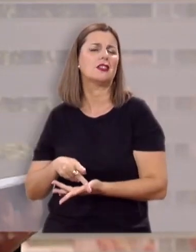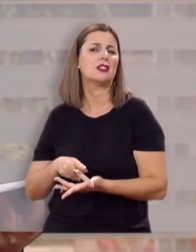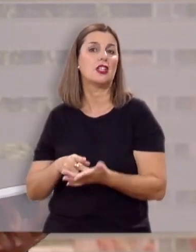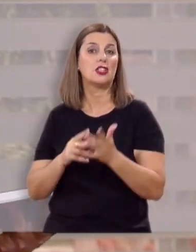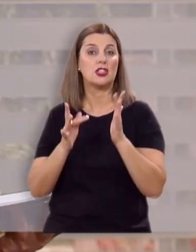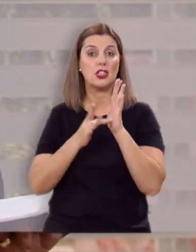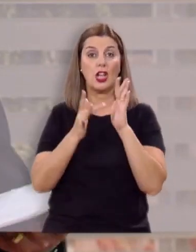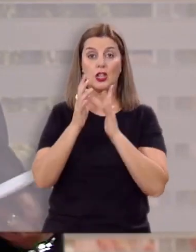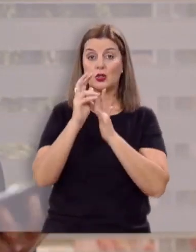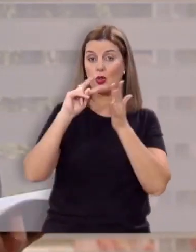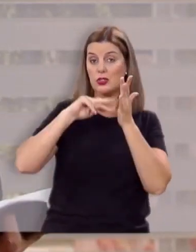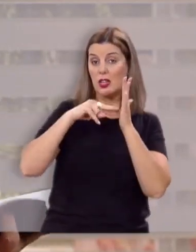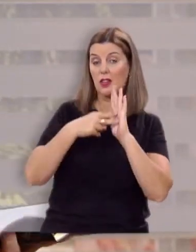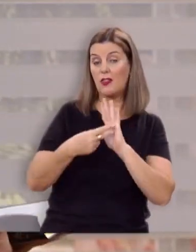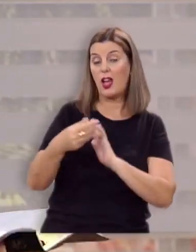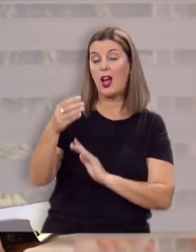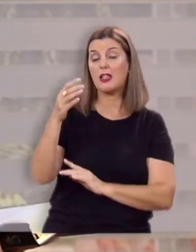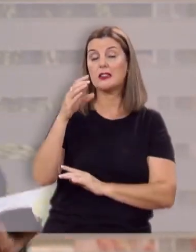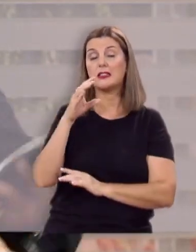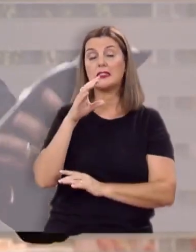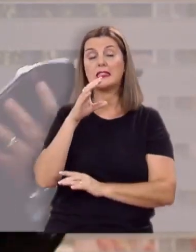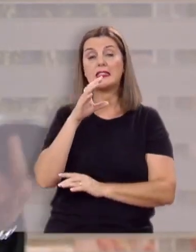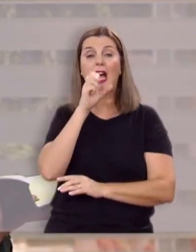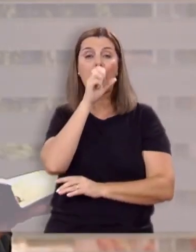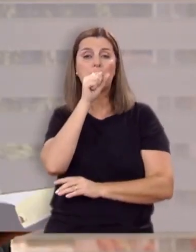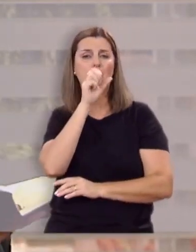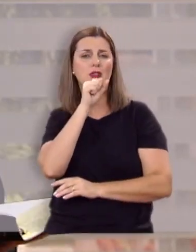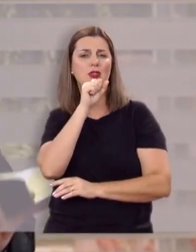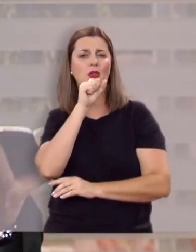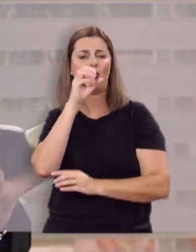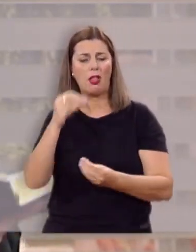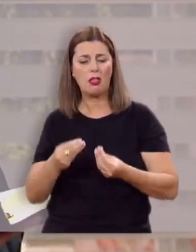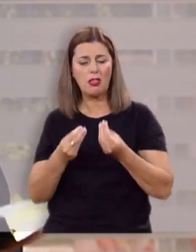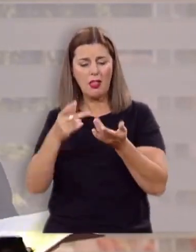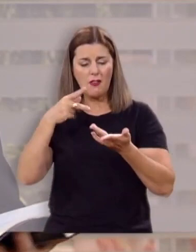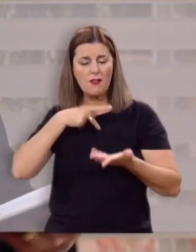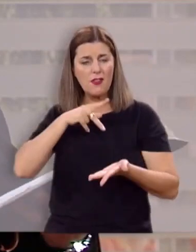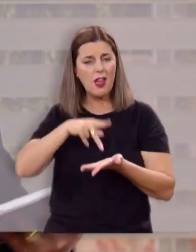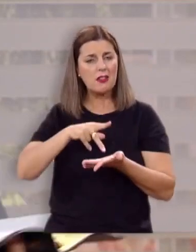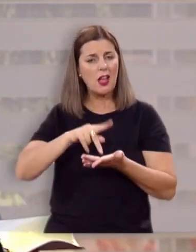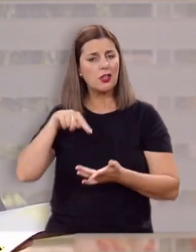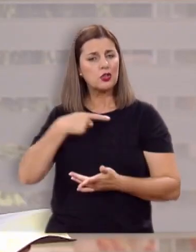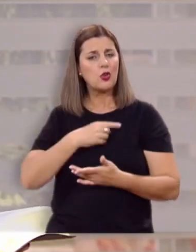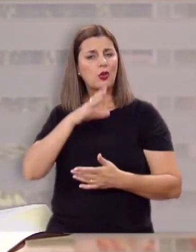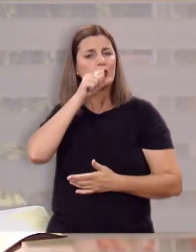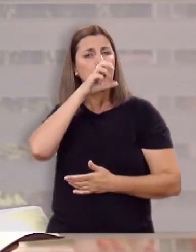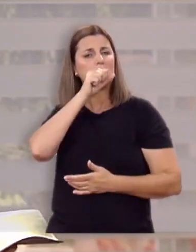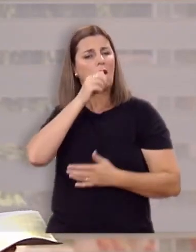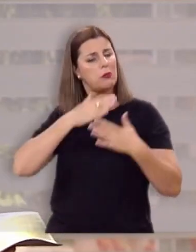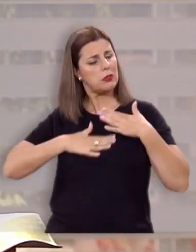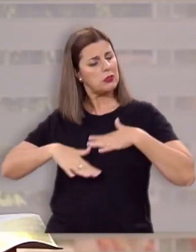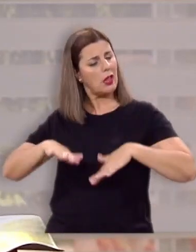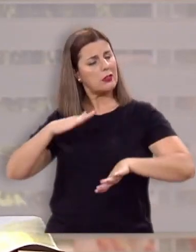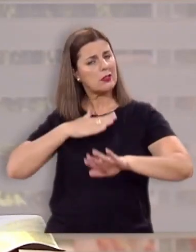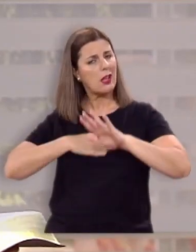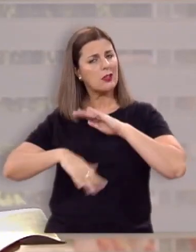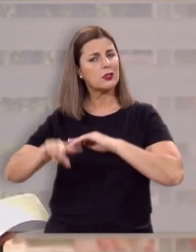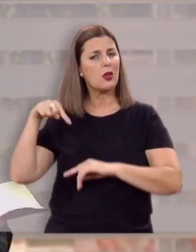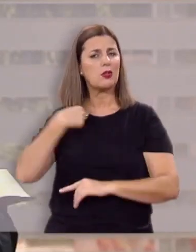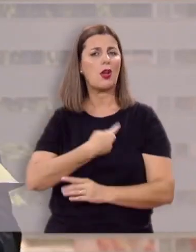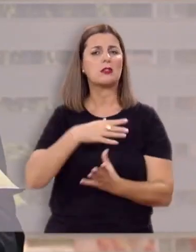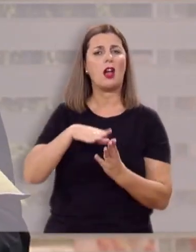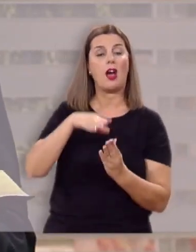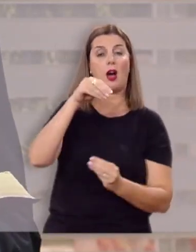simbolizado pelo sábado, ele é o nosso verdadeiro sábado, ele é aquele que trouxe descanso verdadeiro para a nossa alma.